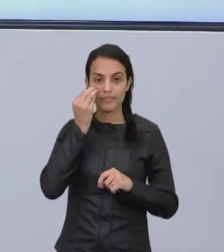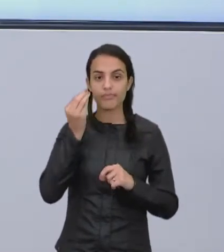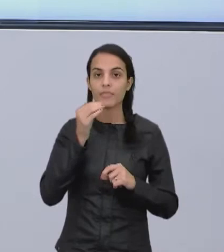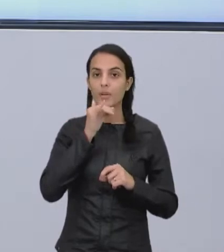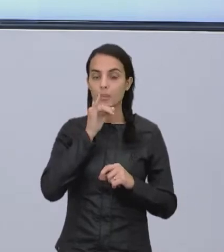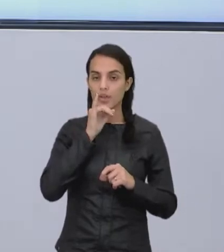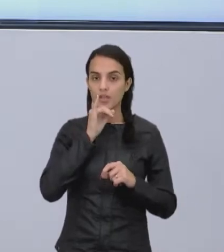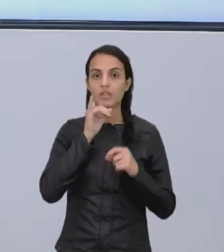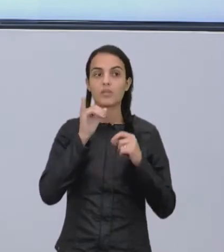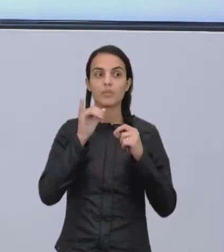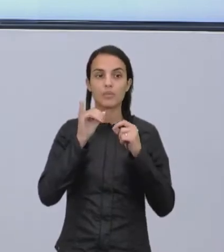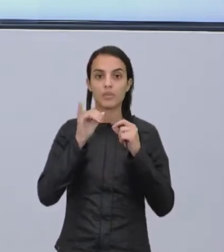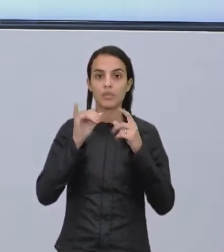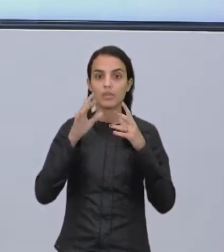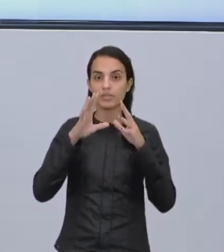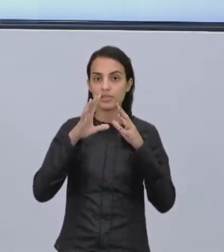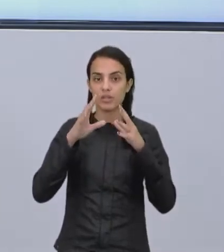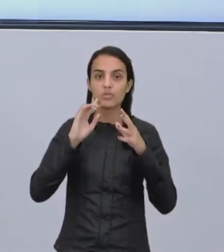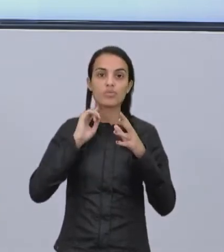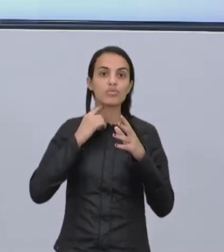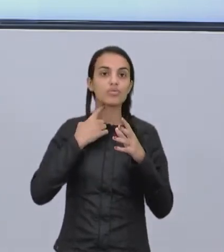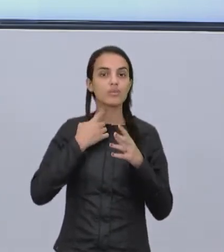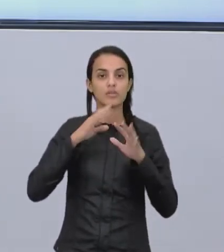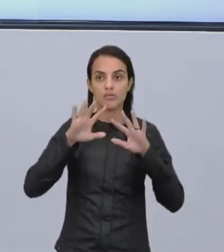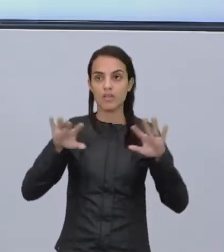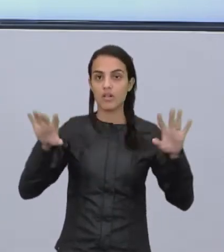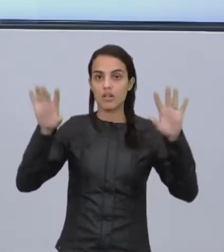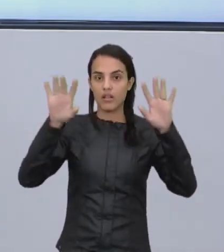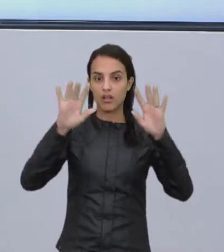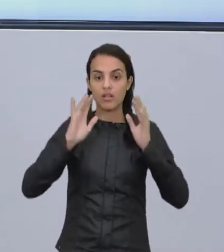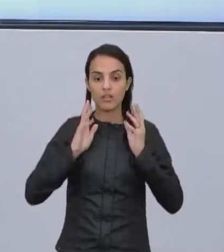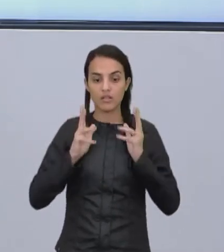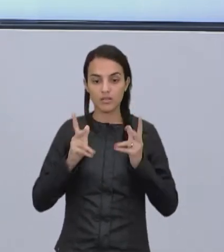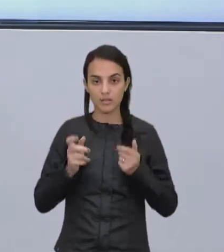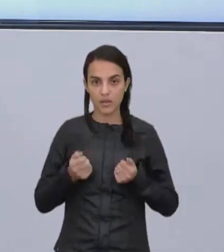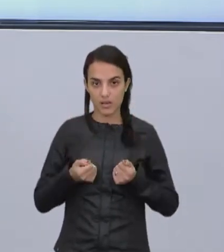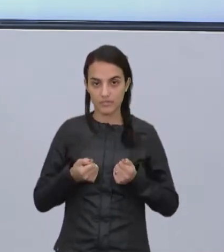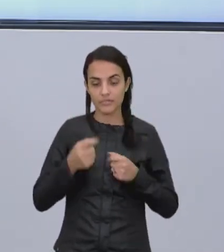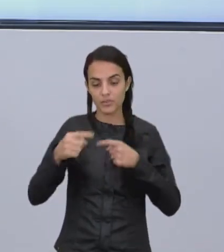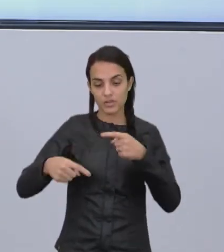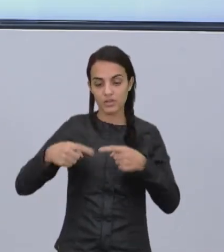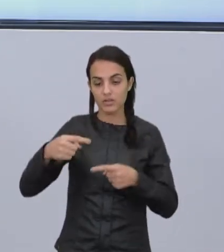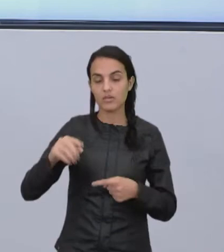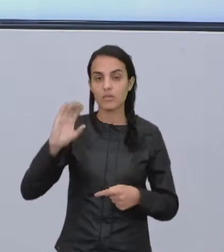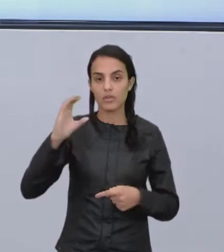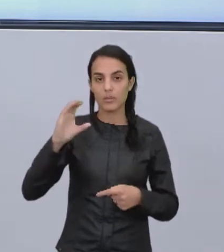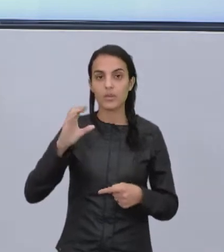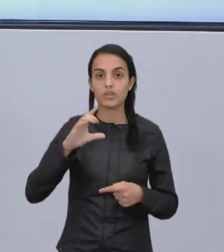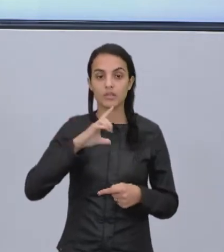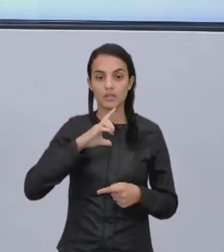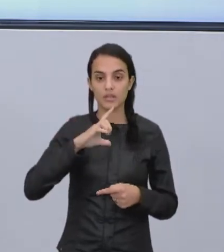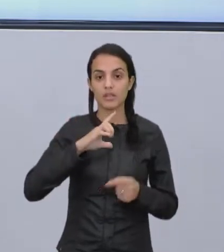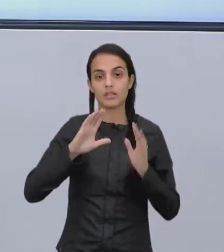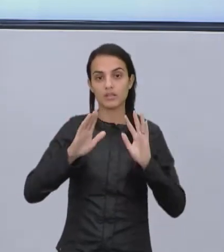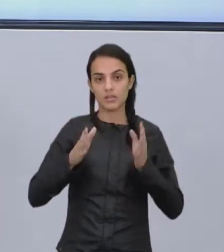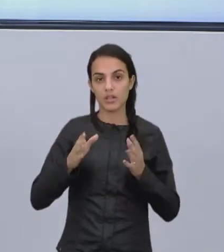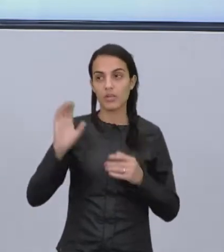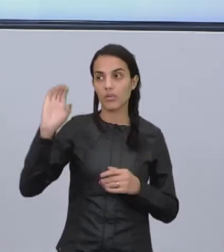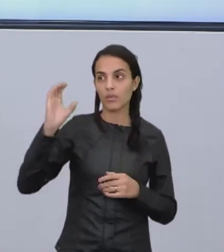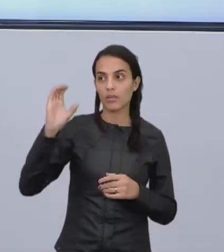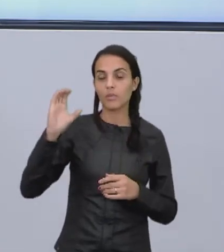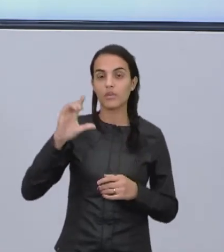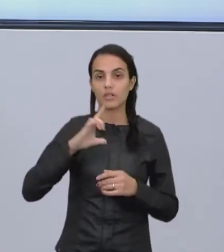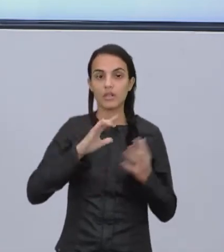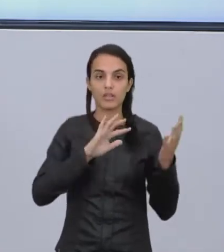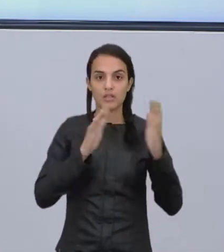descarbonizar o meio ambiente. A gente já falou sobre o ciclo do carbono, né? Existe o carbono, está na